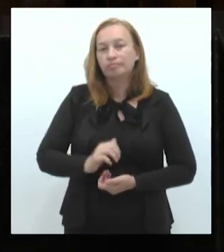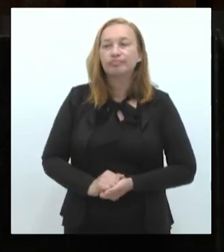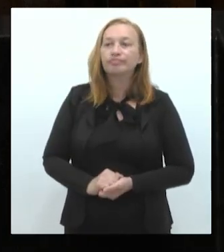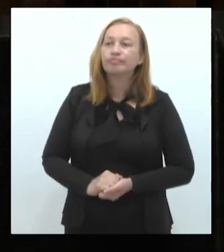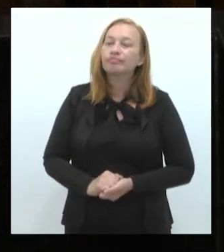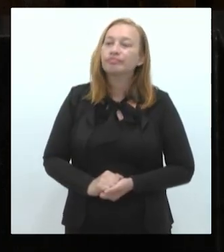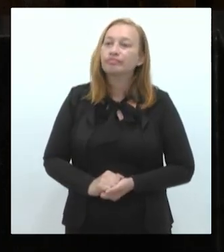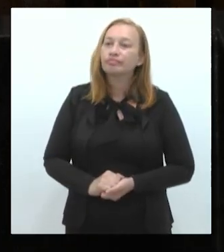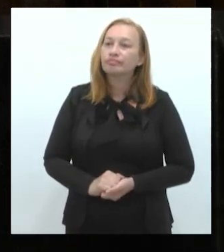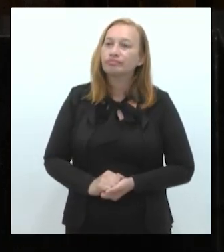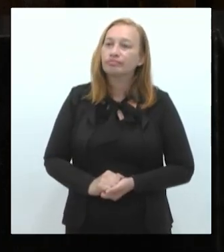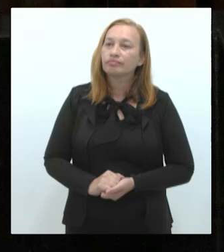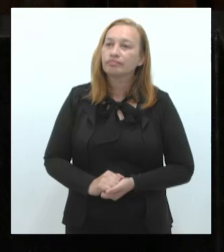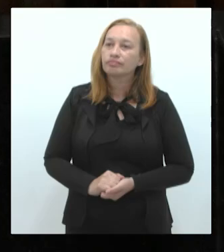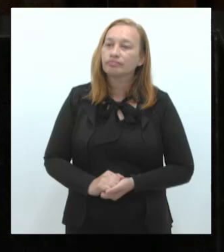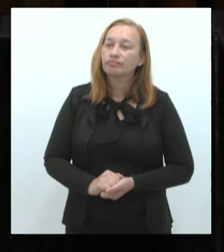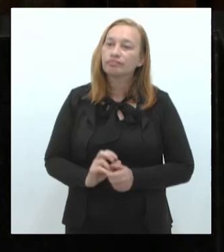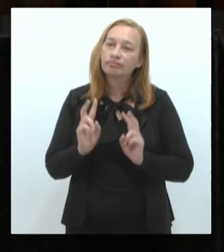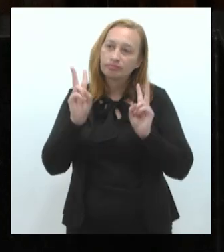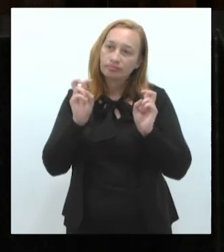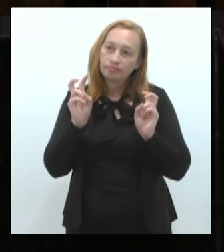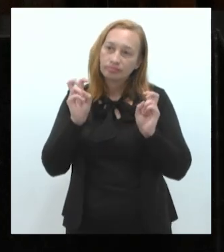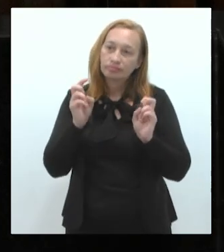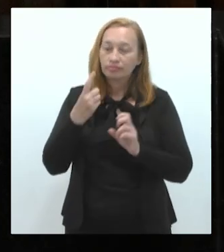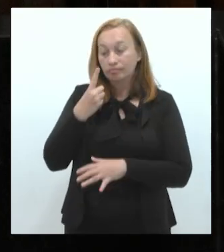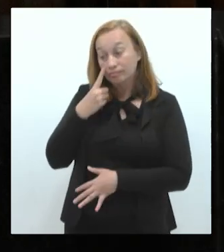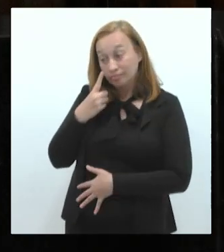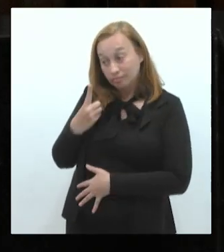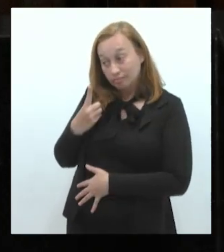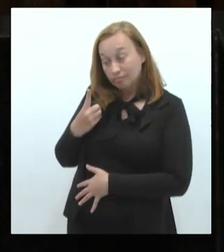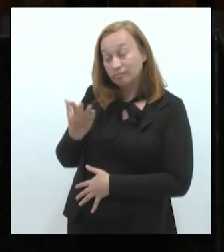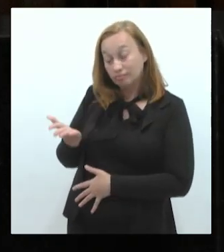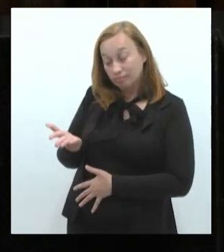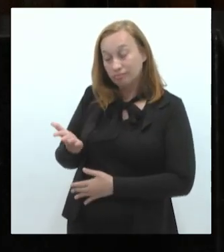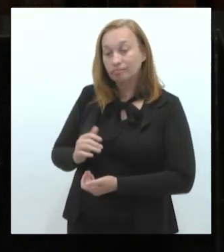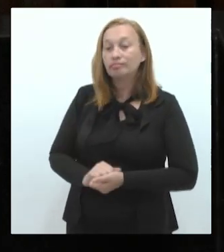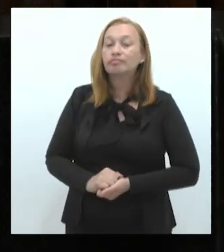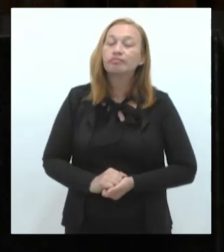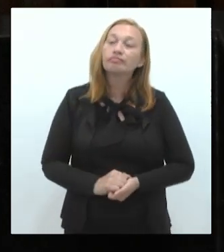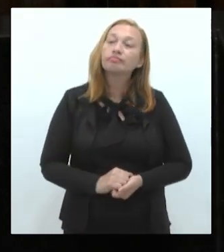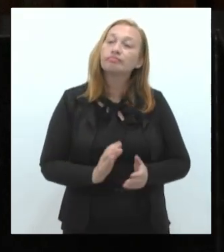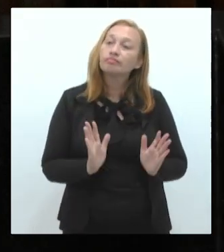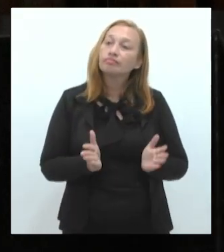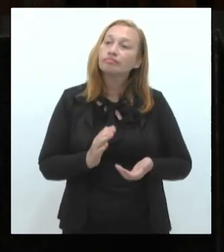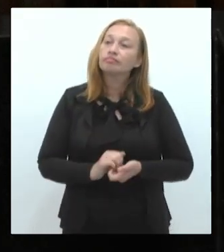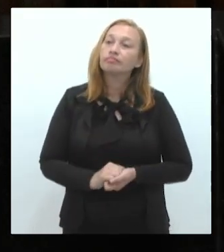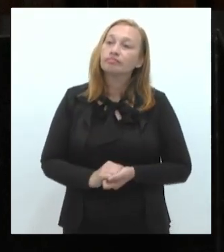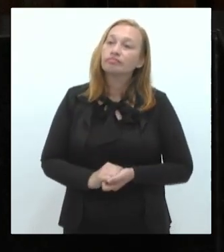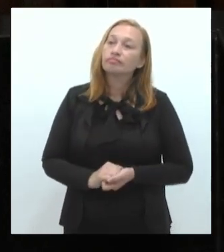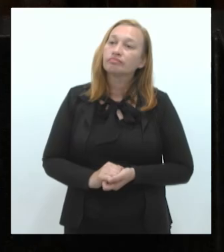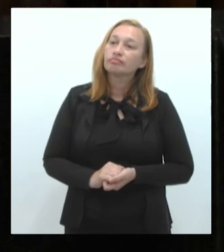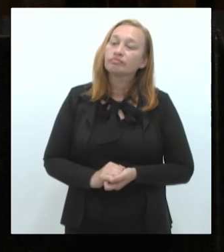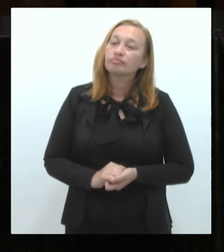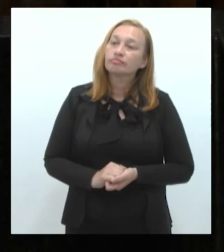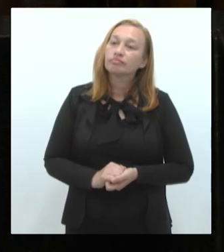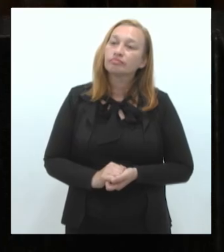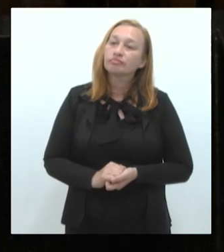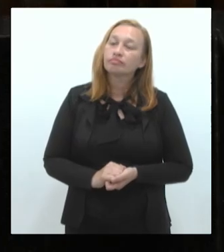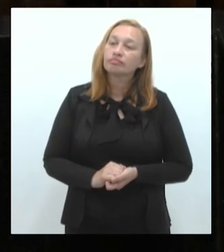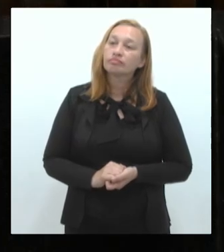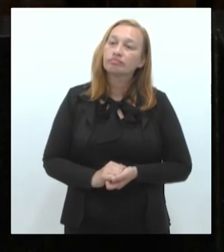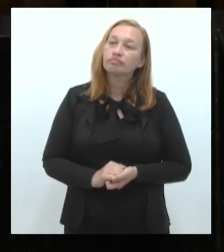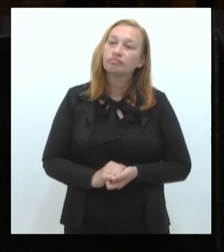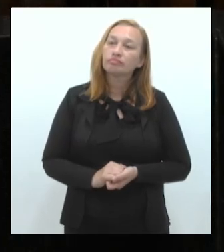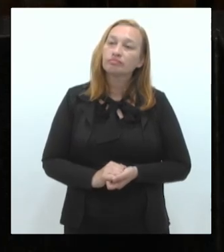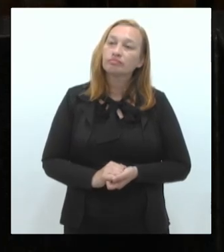com soluções a questões como essa que nós estamos vivendo hoje, não é? Que foram com ações